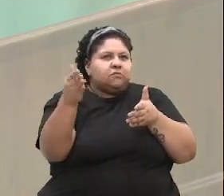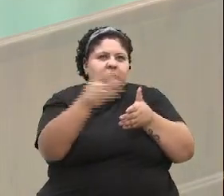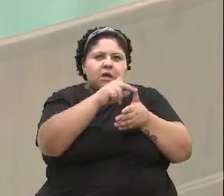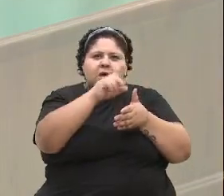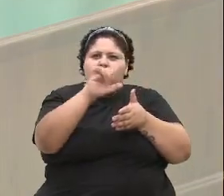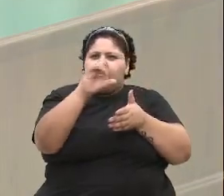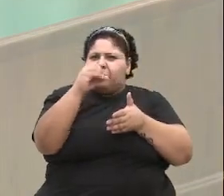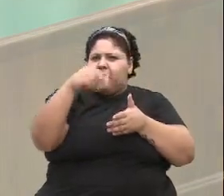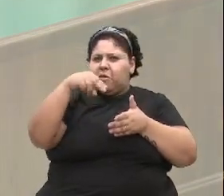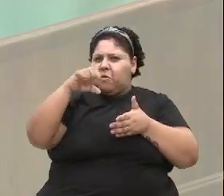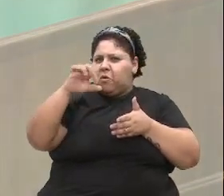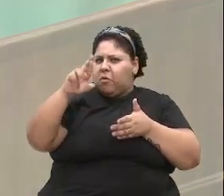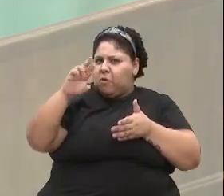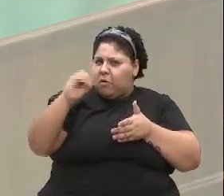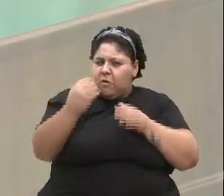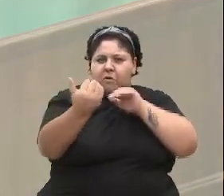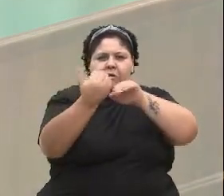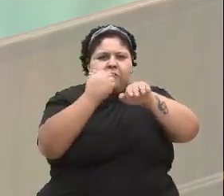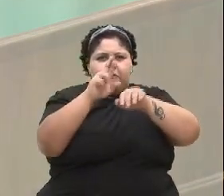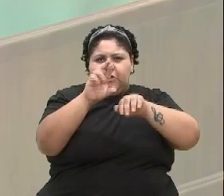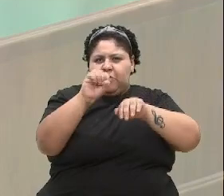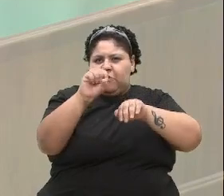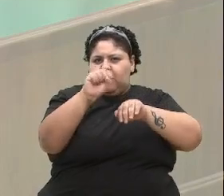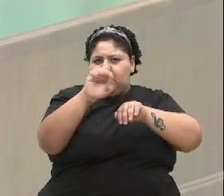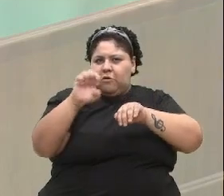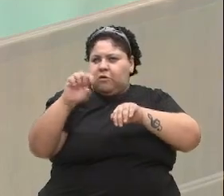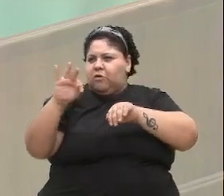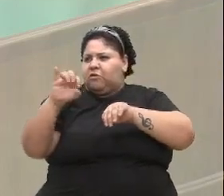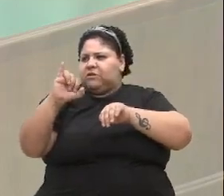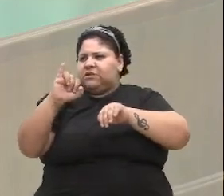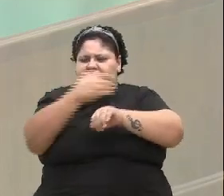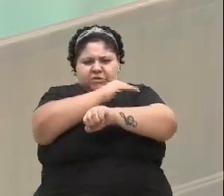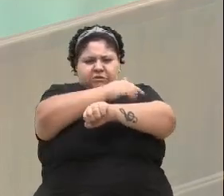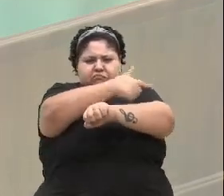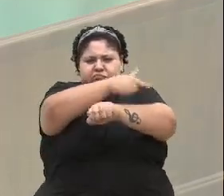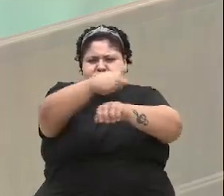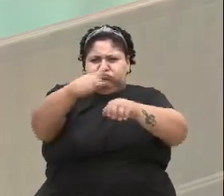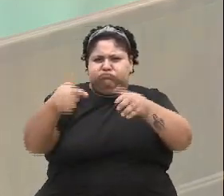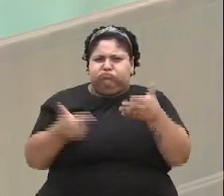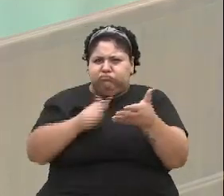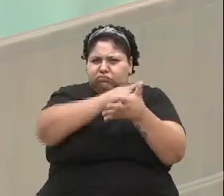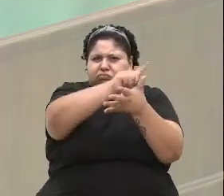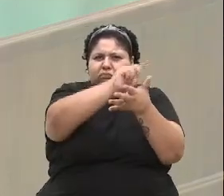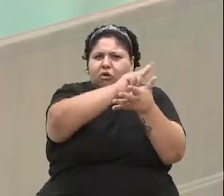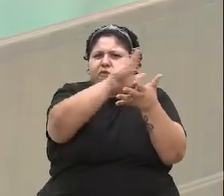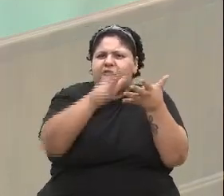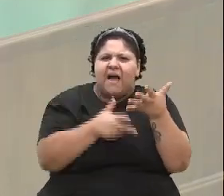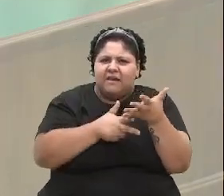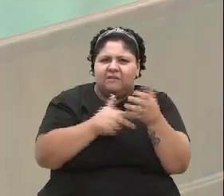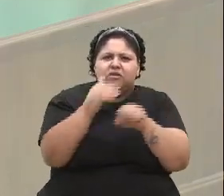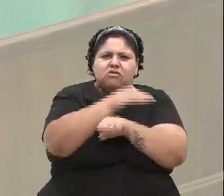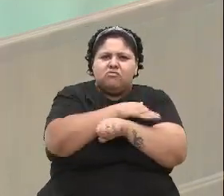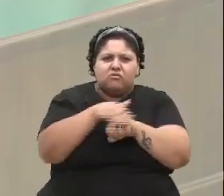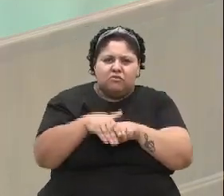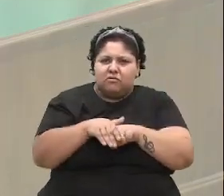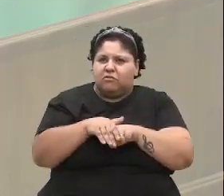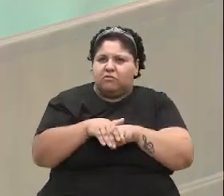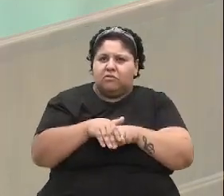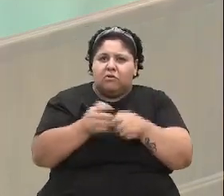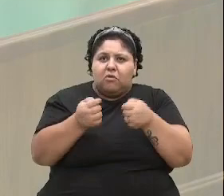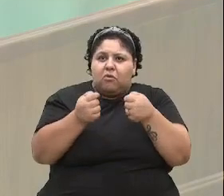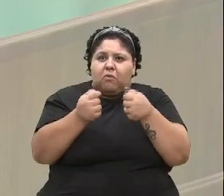Anton Avenida rossete Silvio bivar tantas ruas que o Samai deixou quase